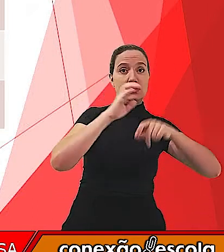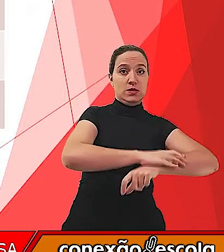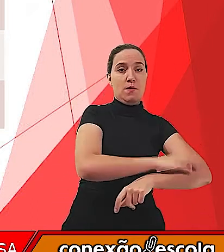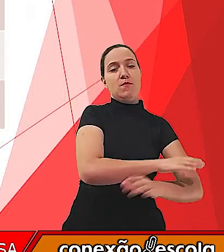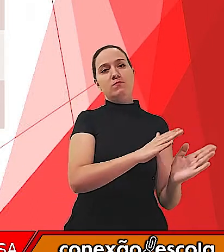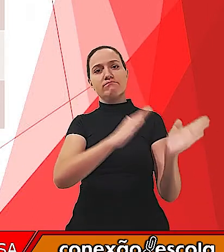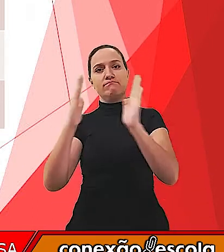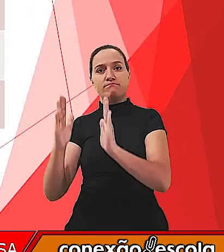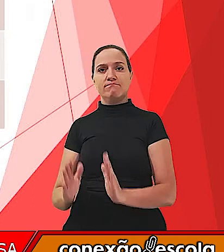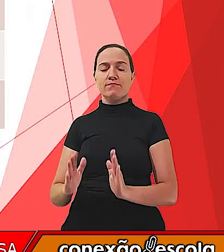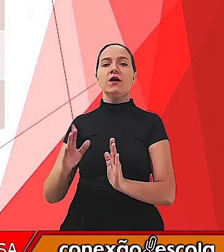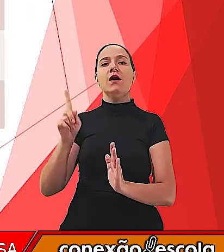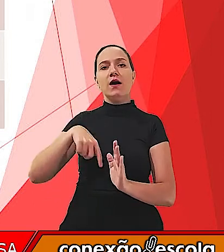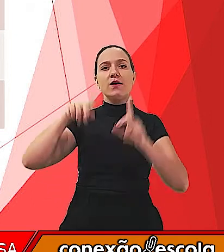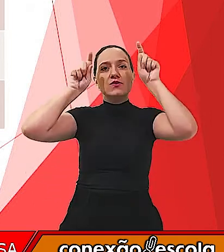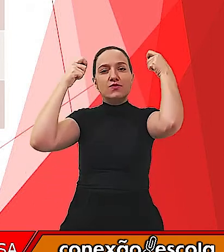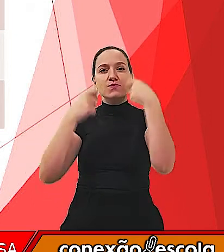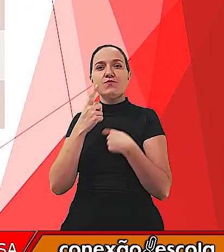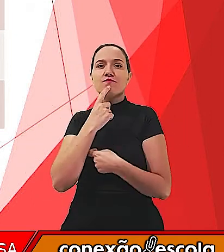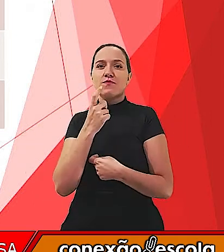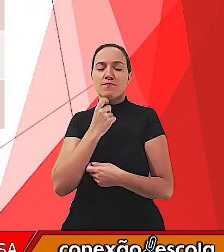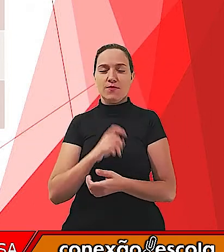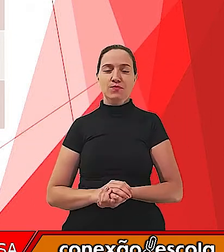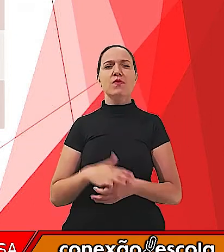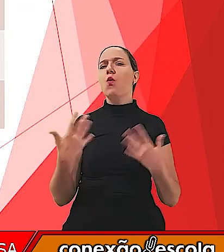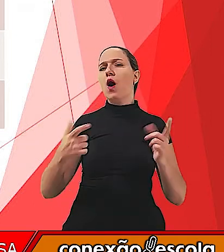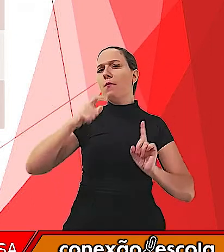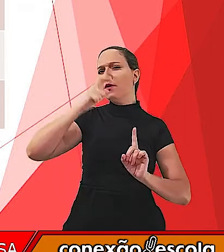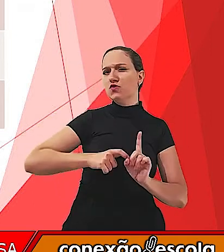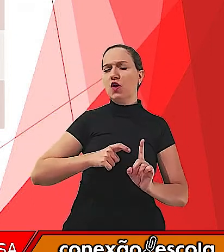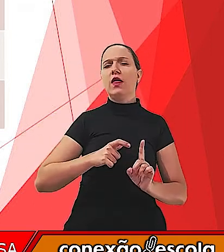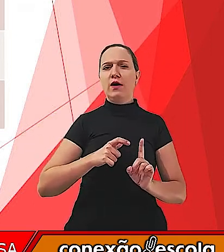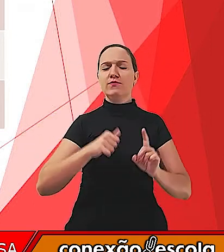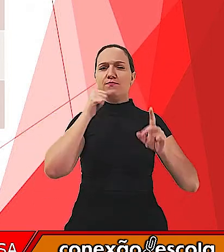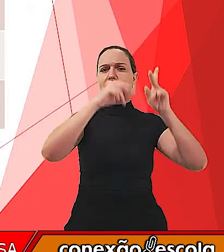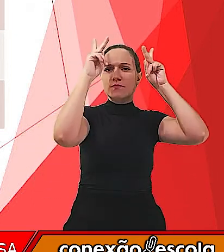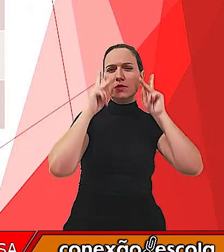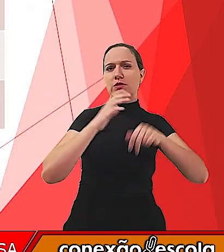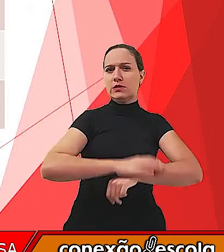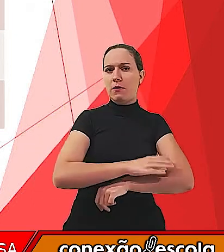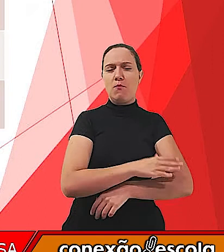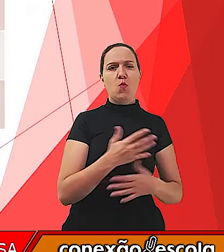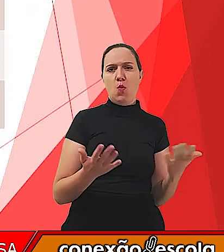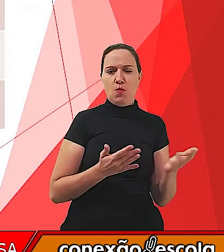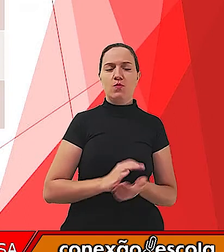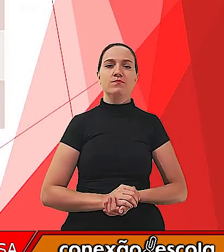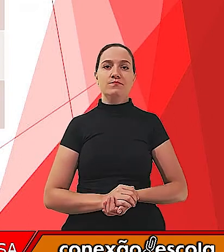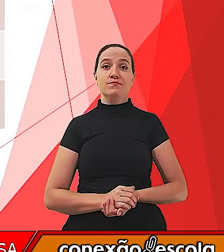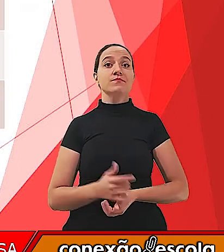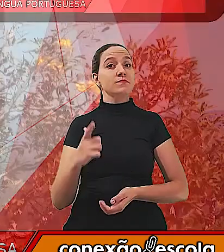outro o Chapeuzinho Vermelho. Quais são os personagens da princesa e o sapo?